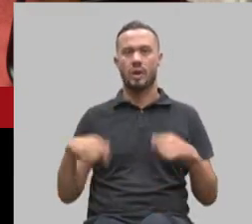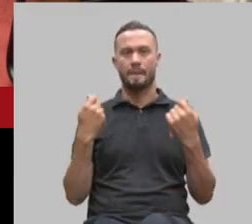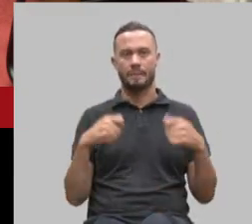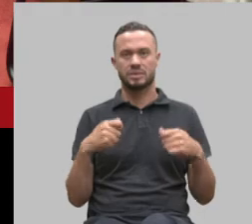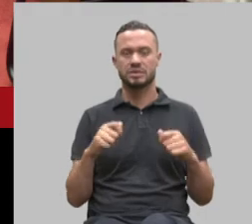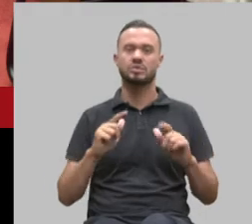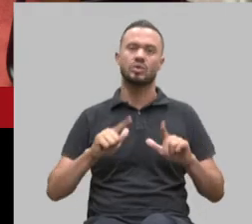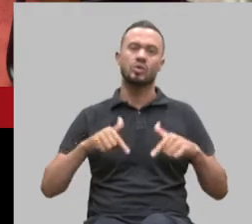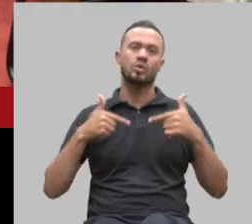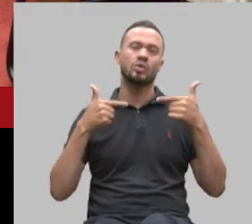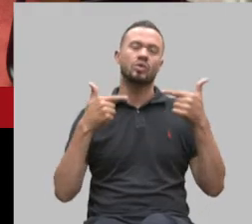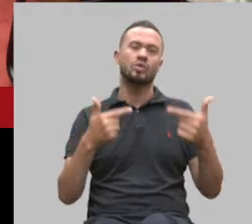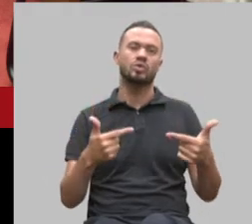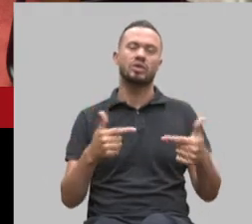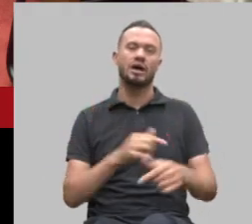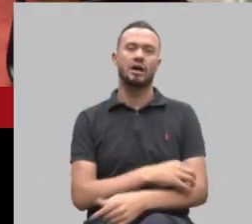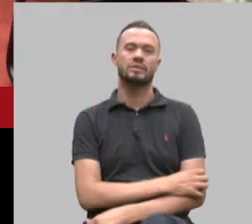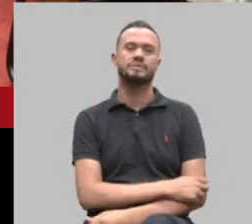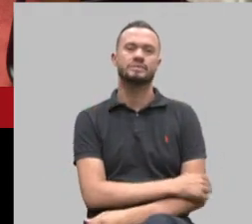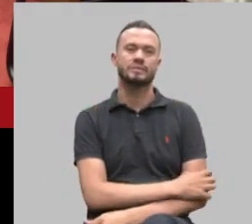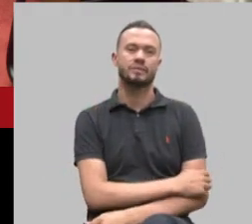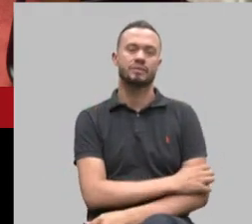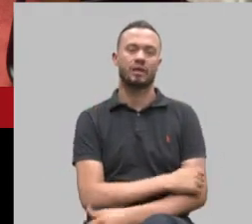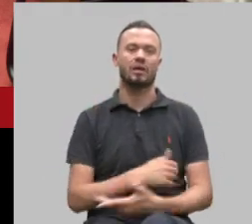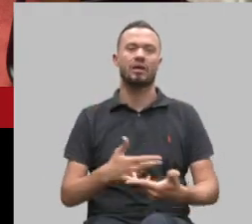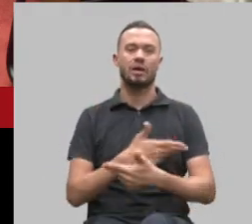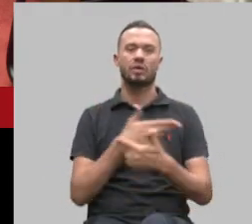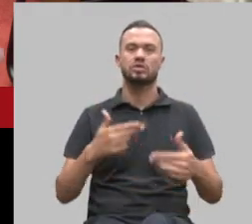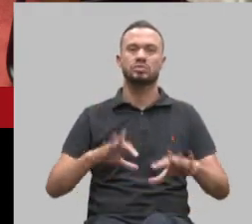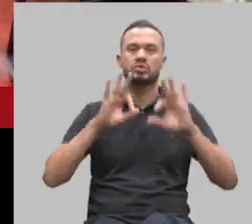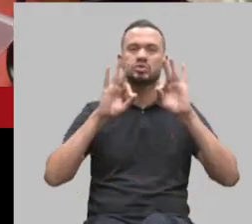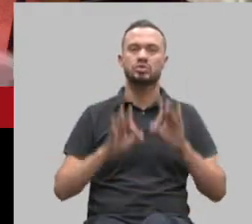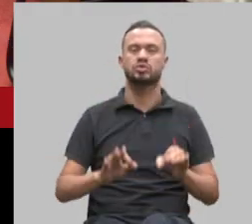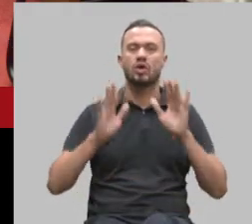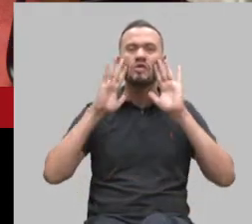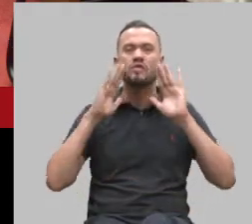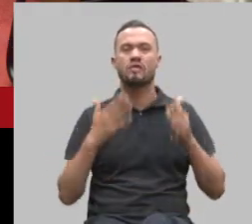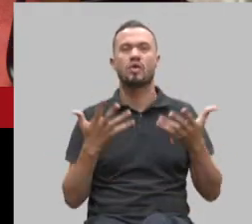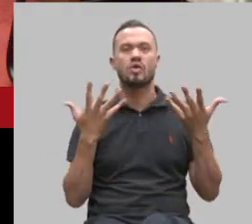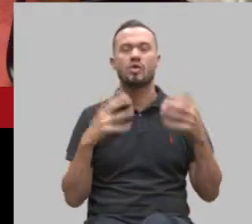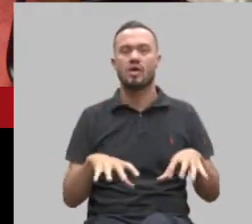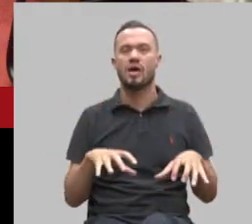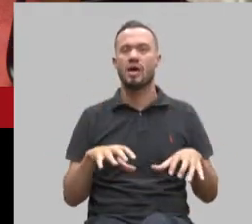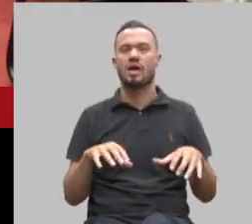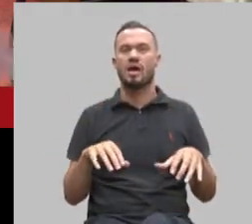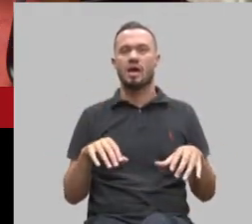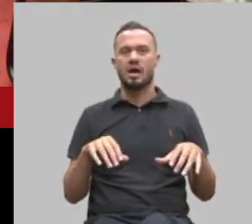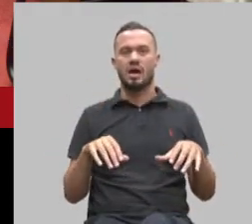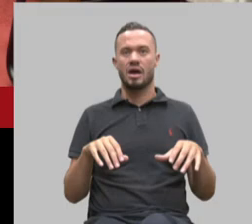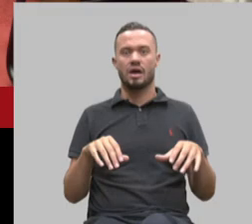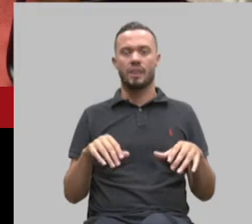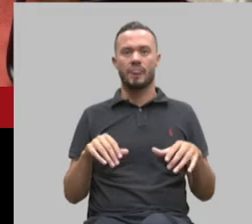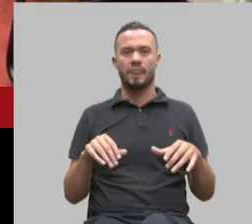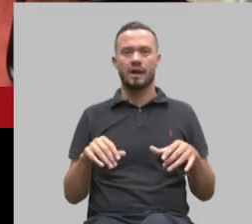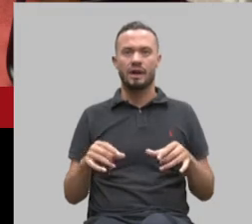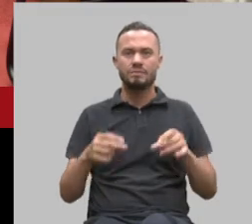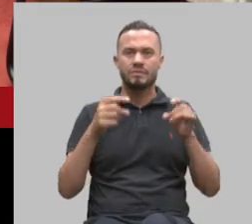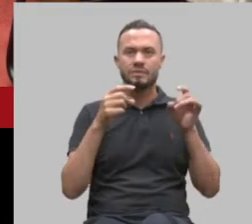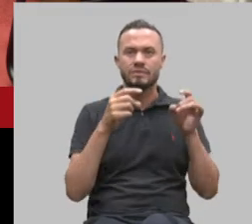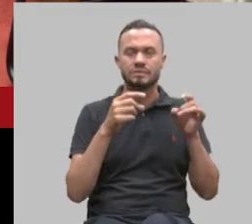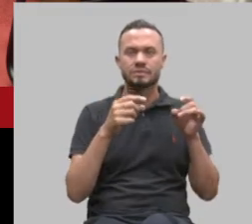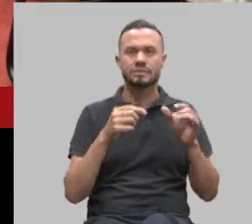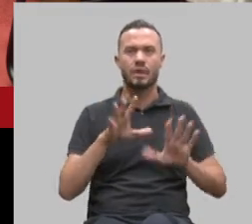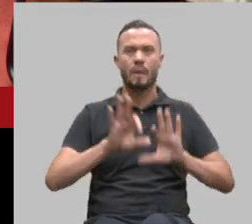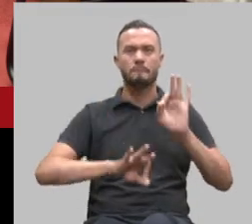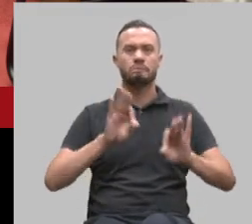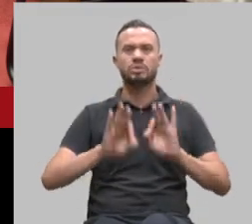lutar por por medidas que realmente sejam justas que coloquem o estudante como foco que não queira vender nossas escolas para iniciativa privada como o projeto somar que a gente Ignore a